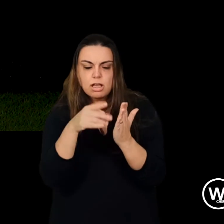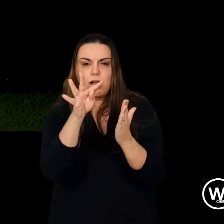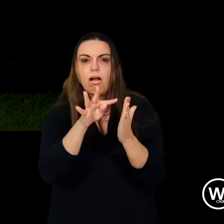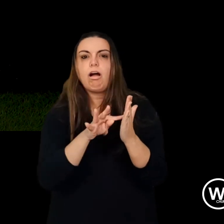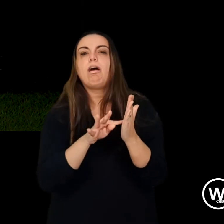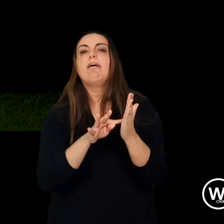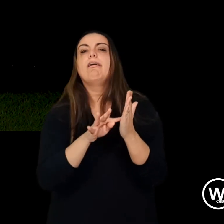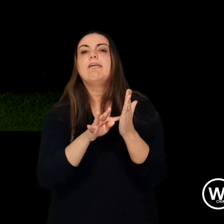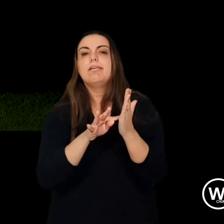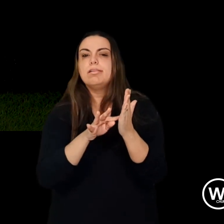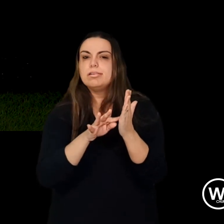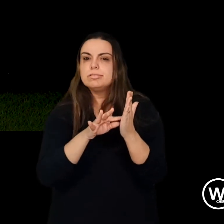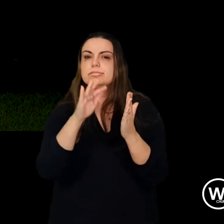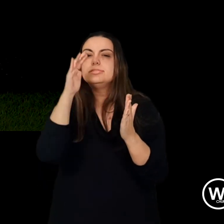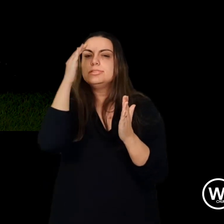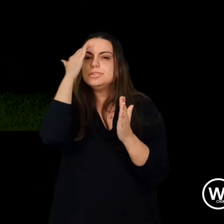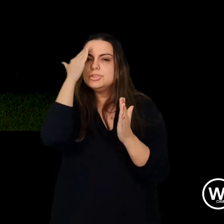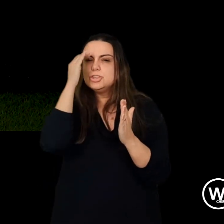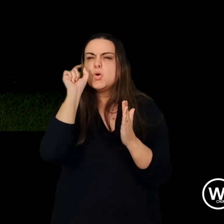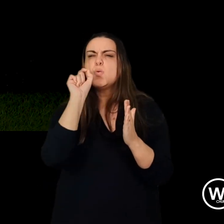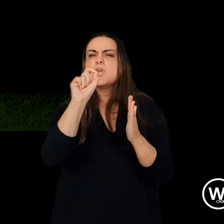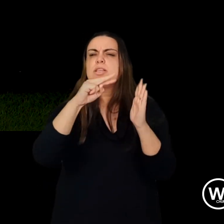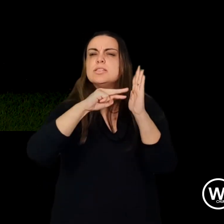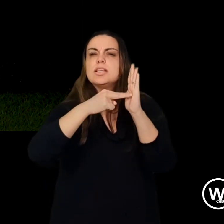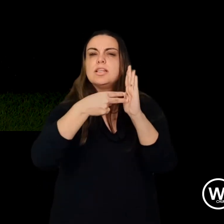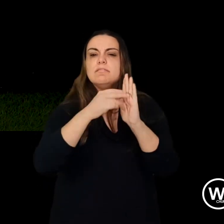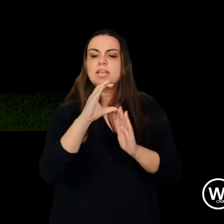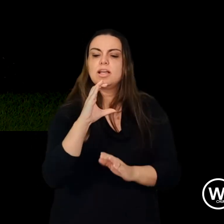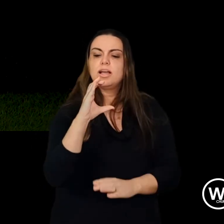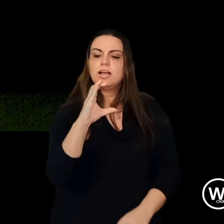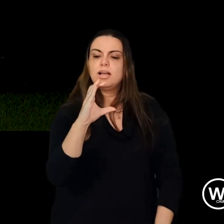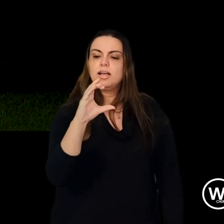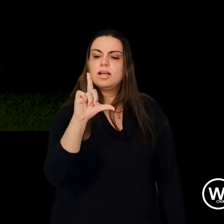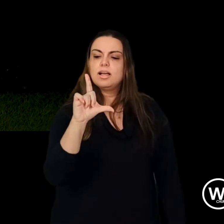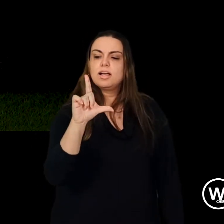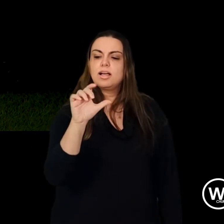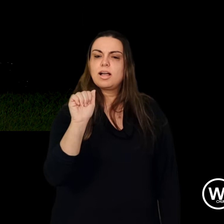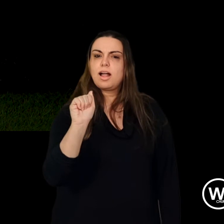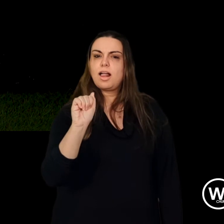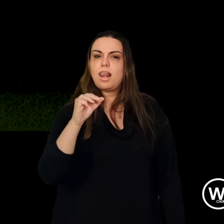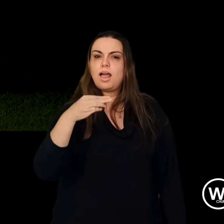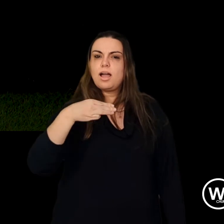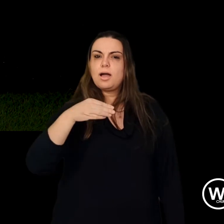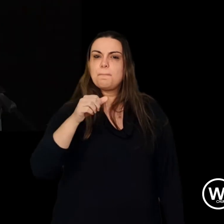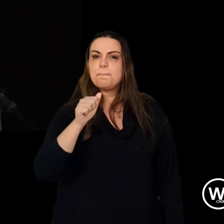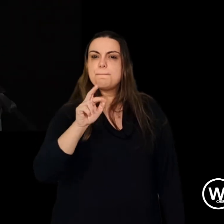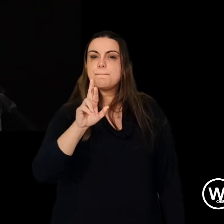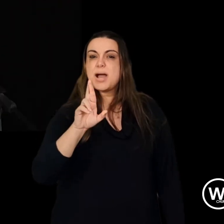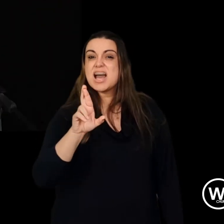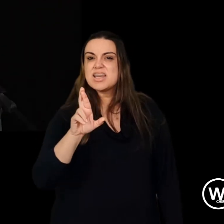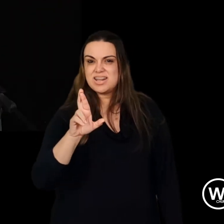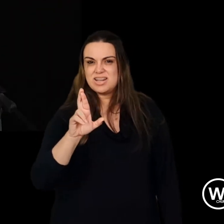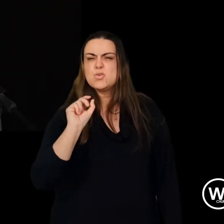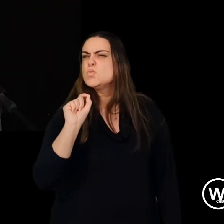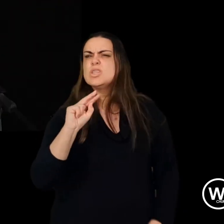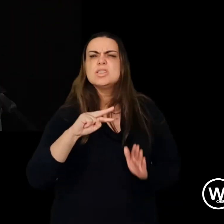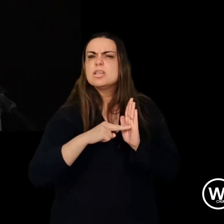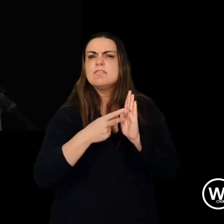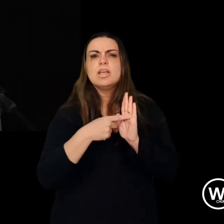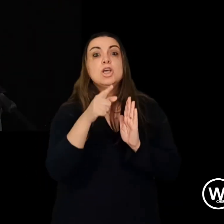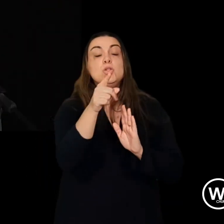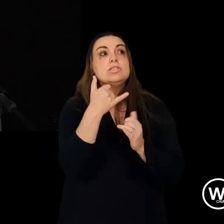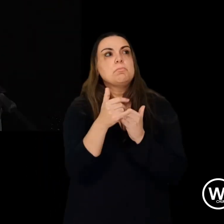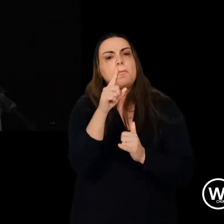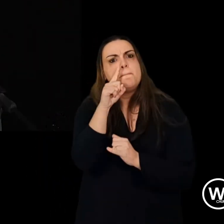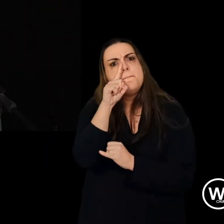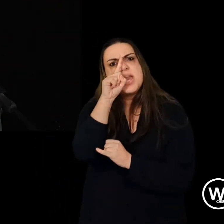e eu me pergunto: qual que é a definição de clamar para você? Como é que é clamar? Quando você está em perigo e clama